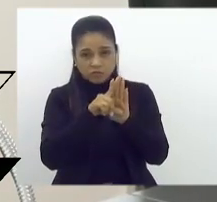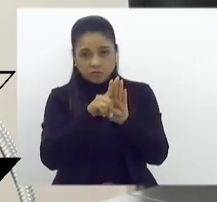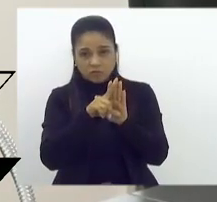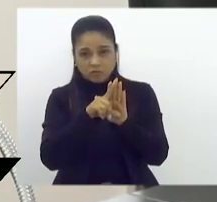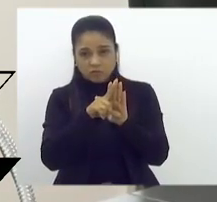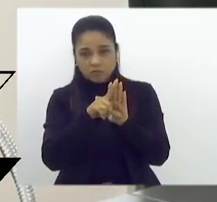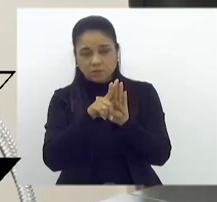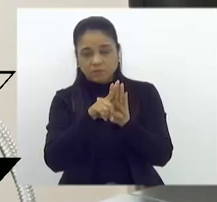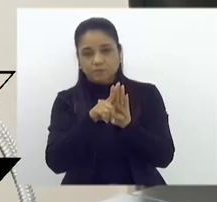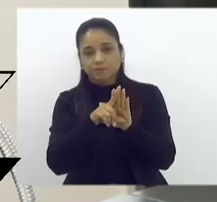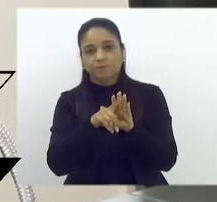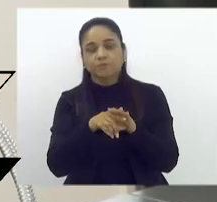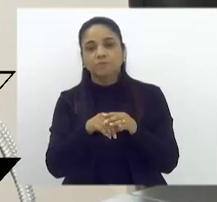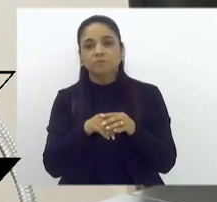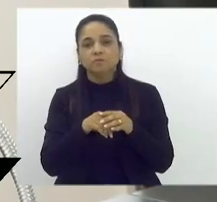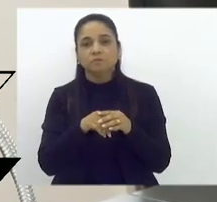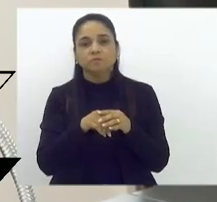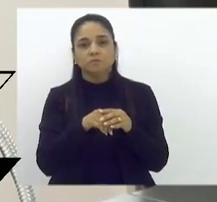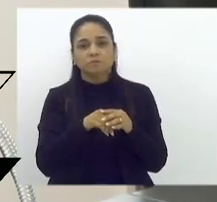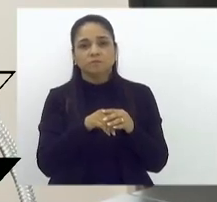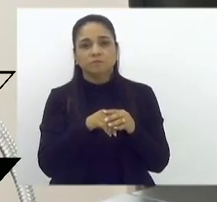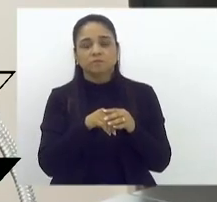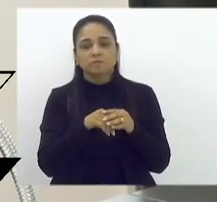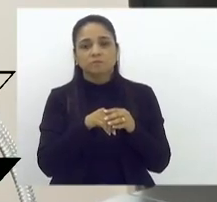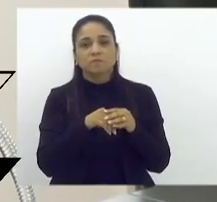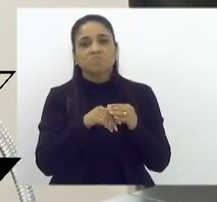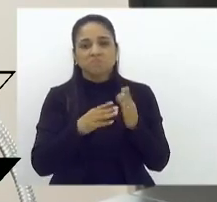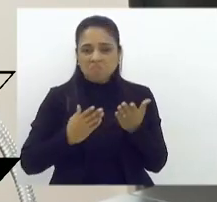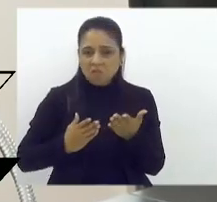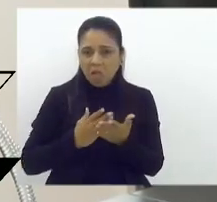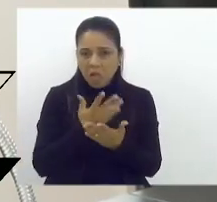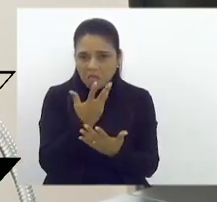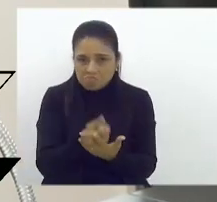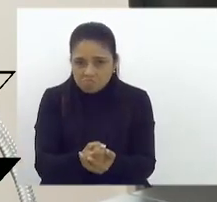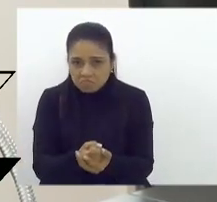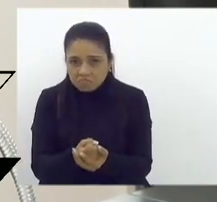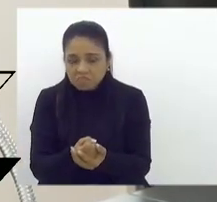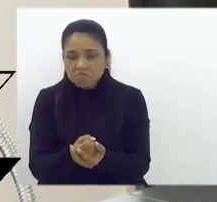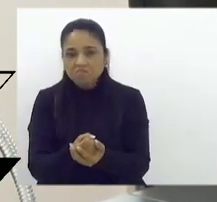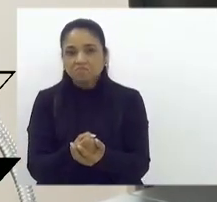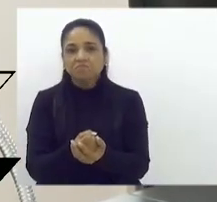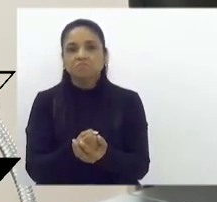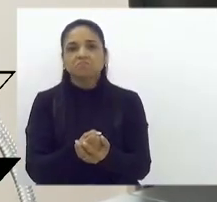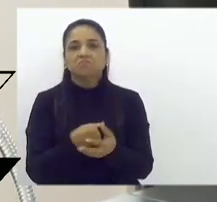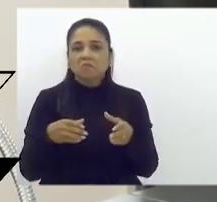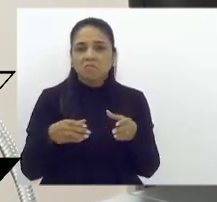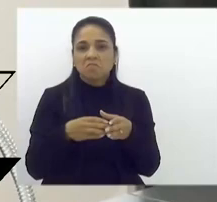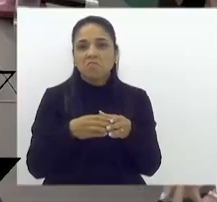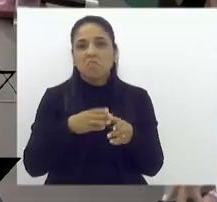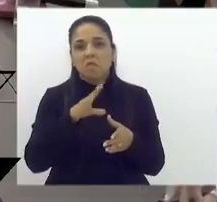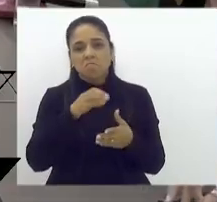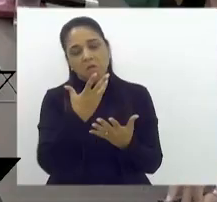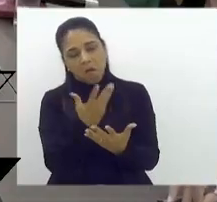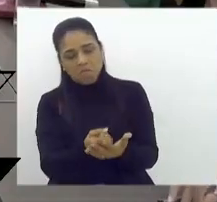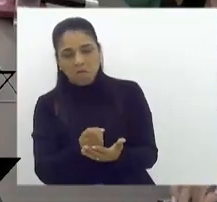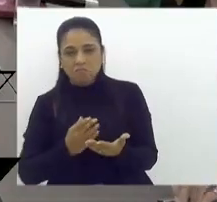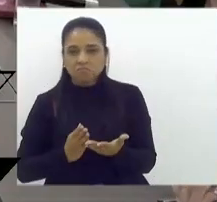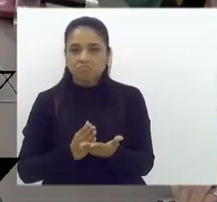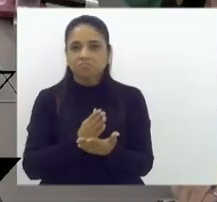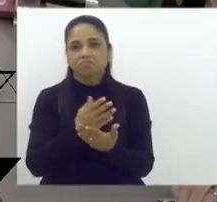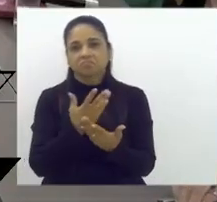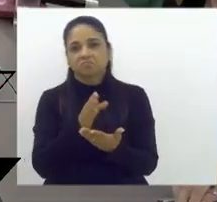bloco da indexação. Então, o colegiado aprovando, voto em bloco. Aqueles que aprovam a votação em bloco, permaneçam como estão, aprovada a votação em